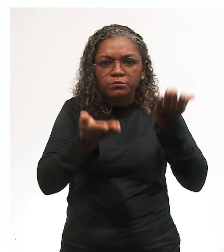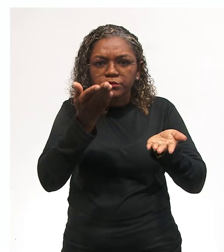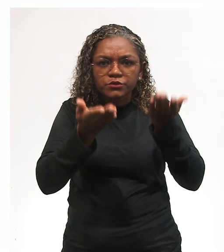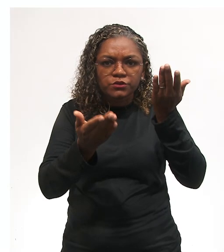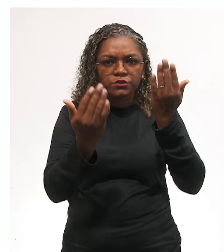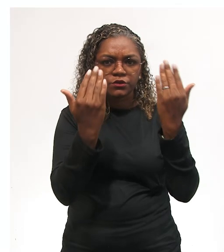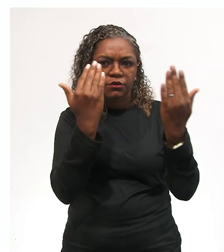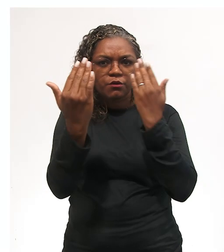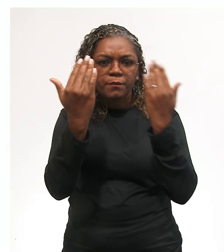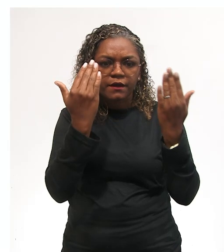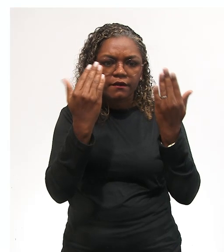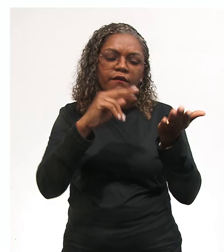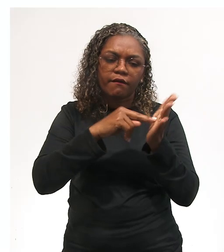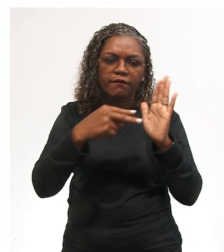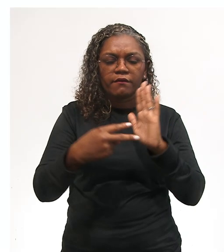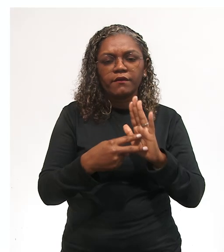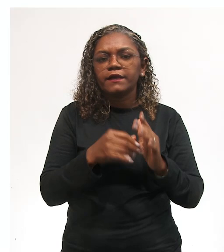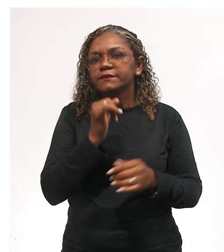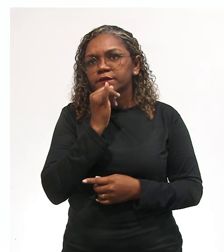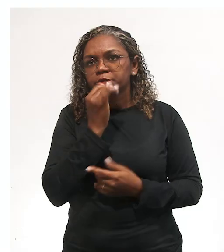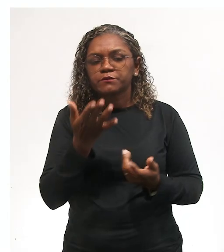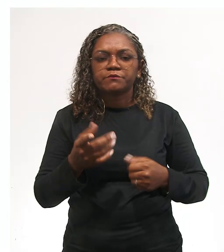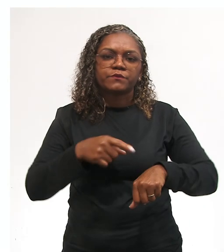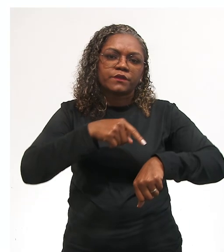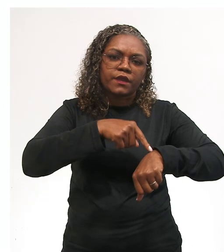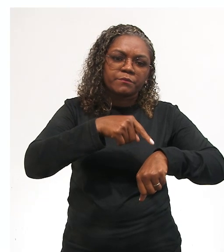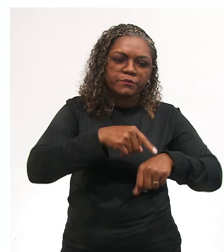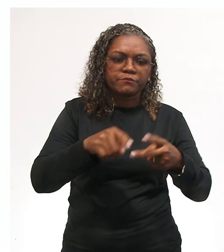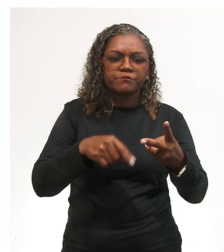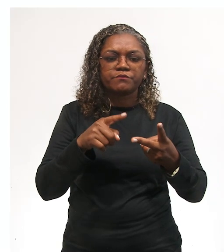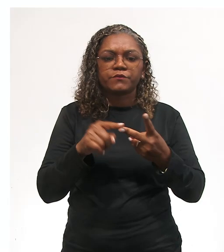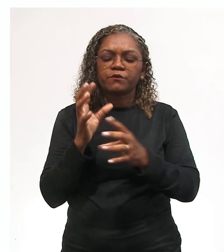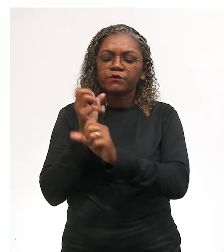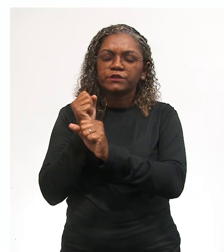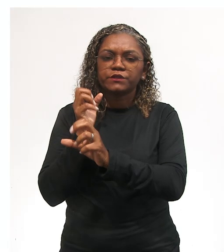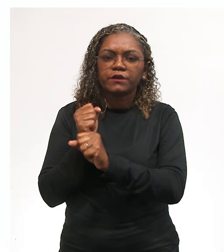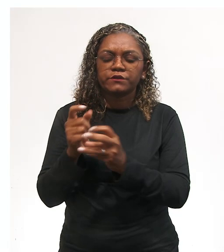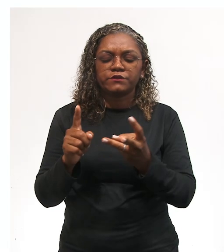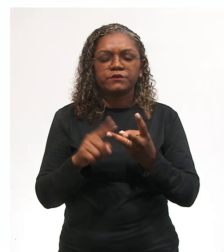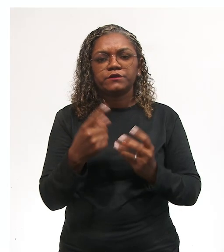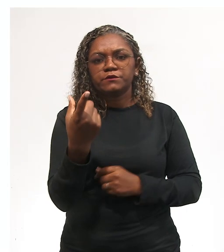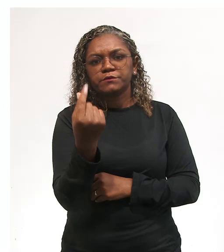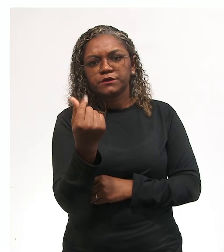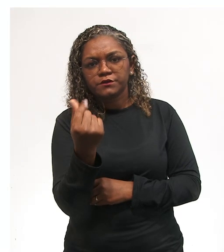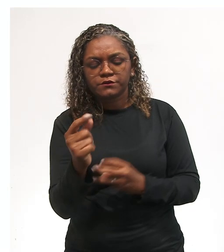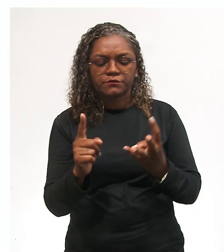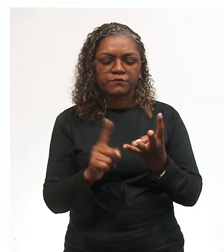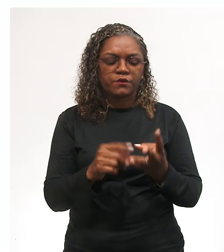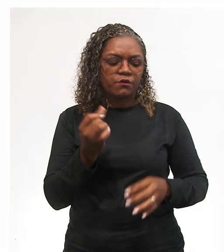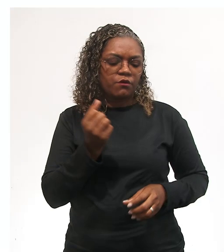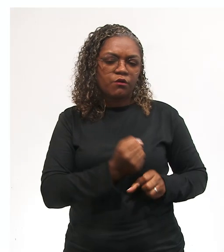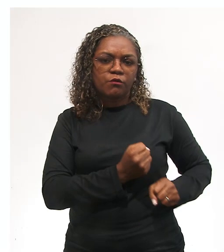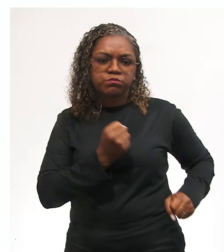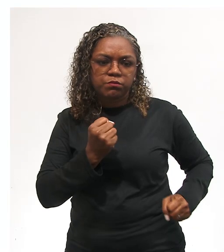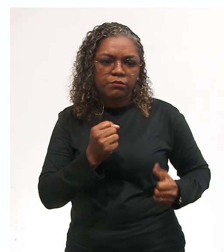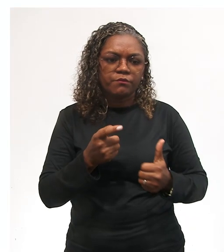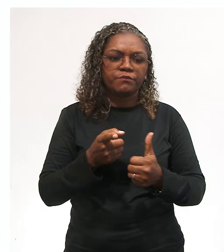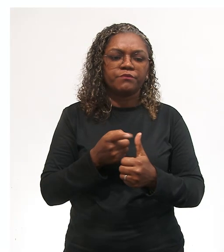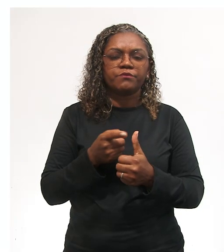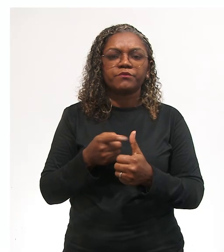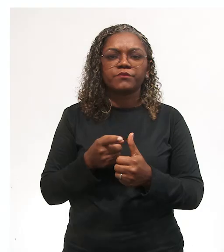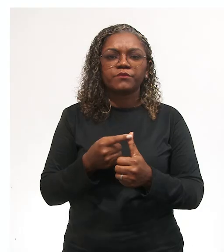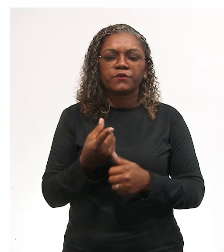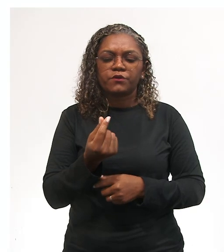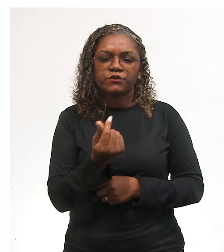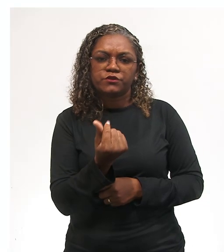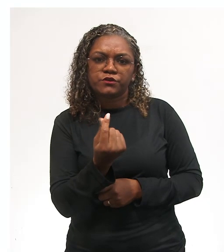temos é tempo, quantidade, preço, lucro, faturamento, número de clientes